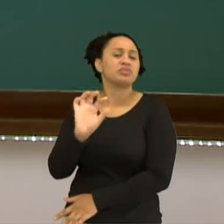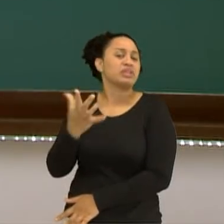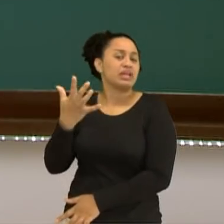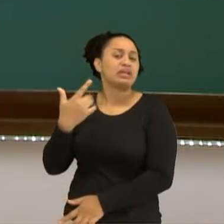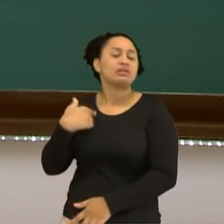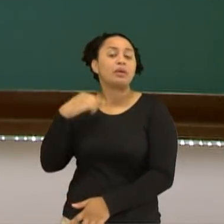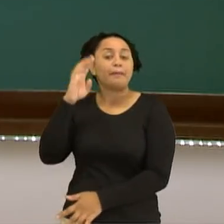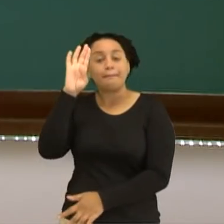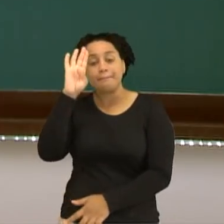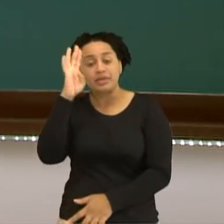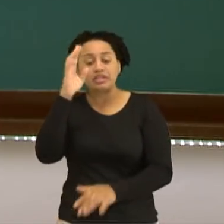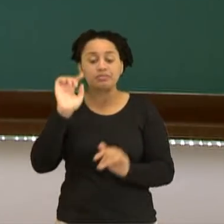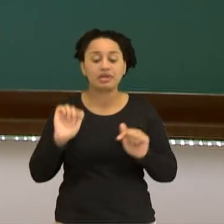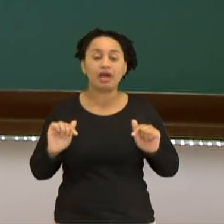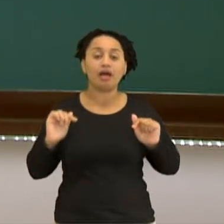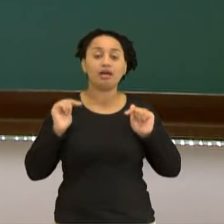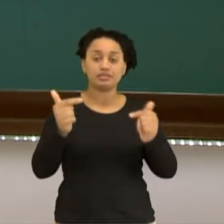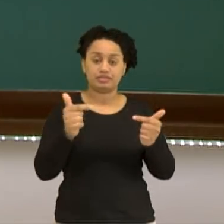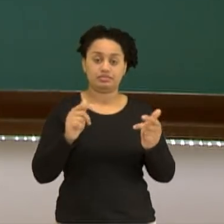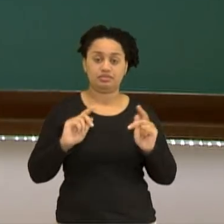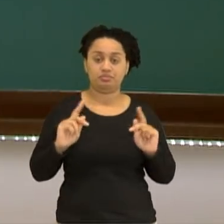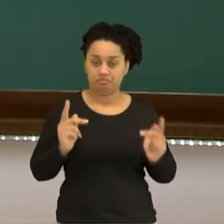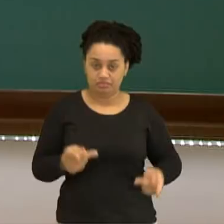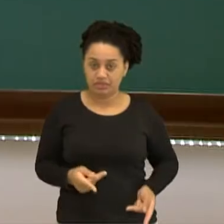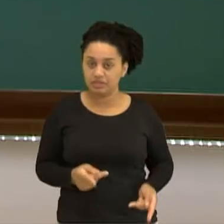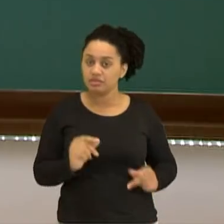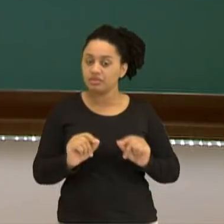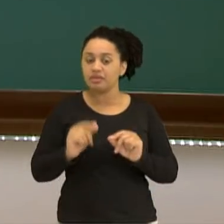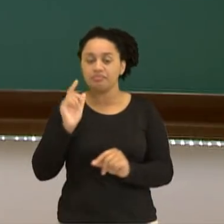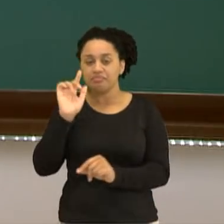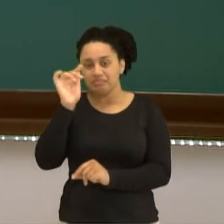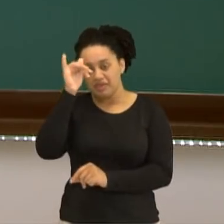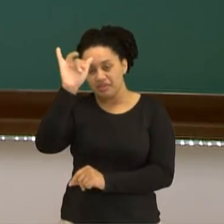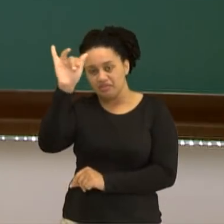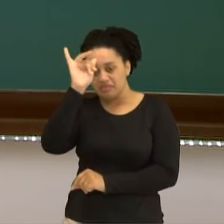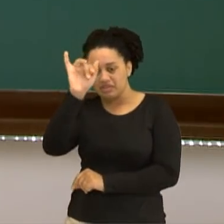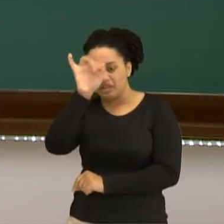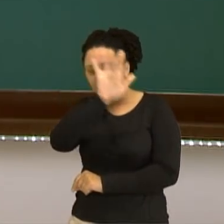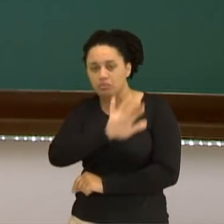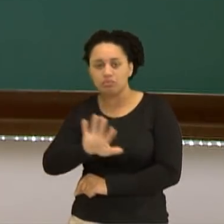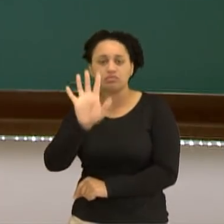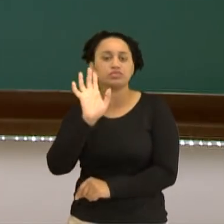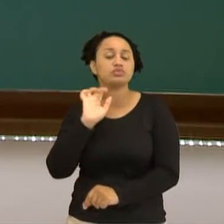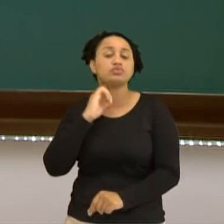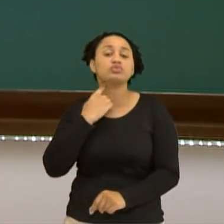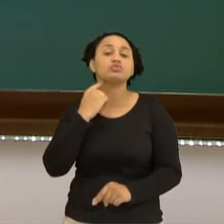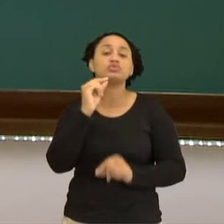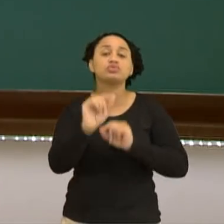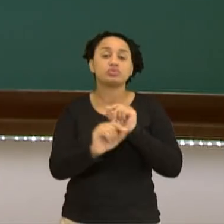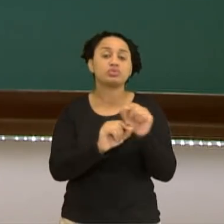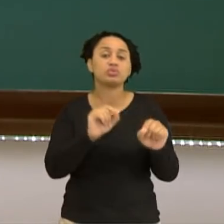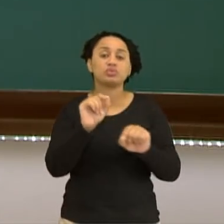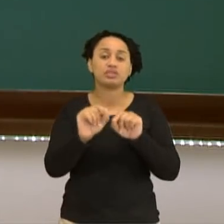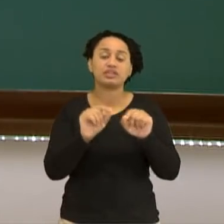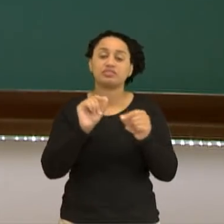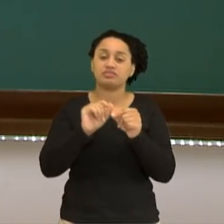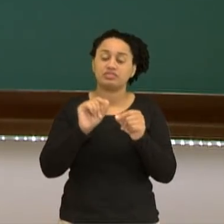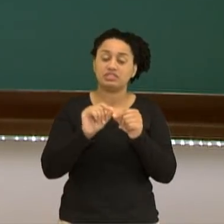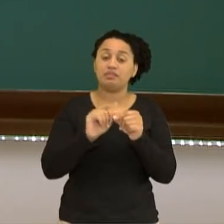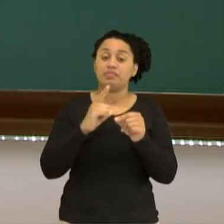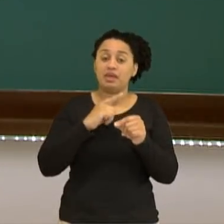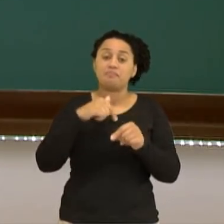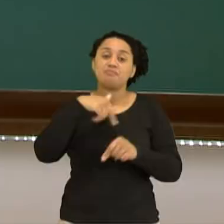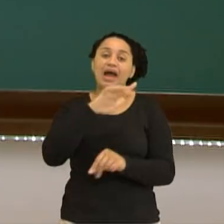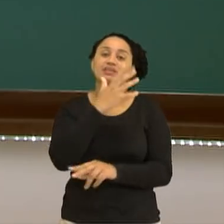a principal ação do homem para evitar a contaminação do ar, a princípio, é investir em vegetais,